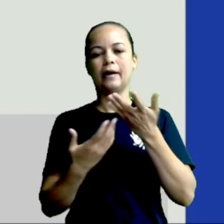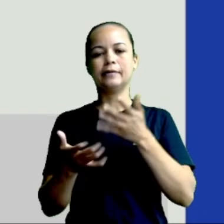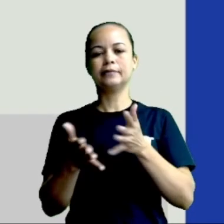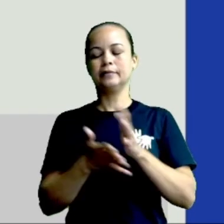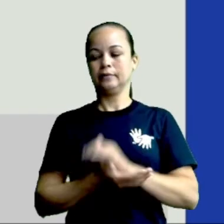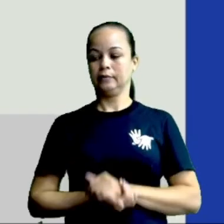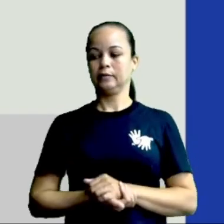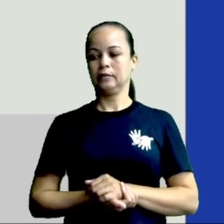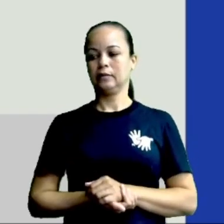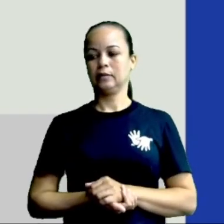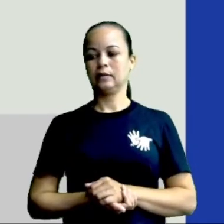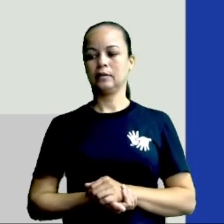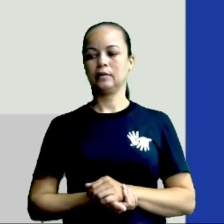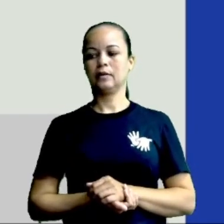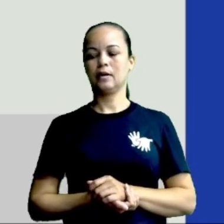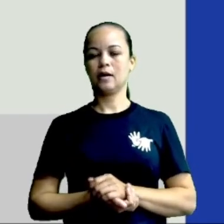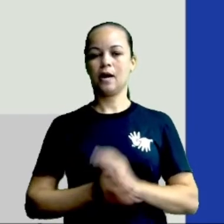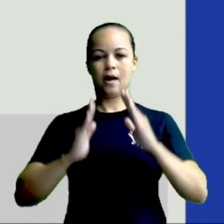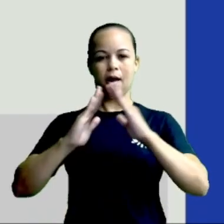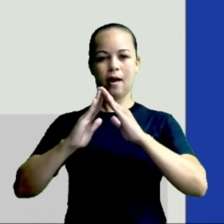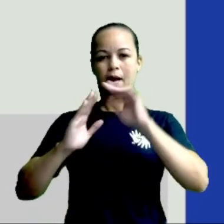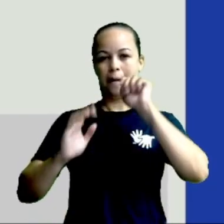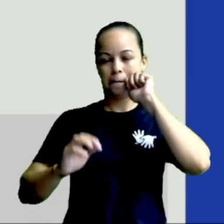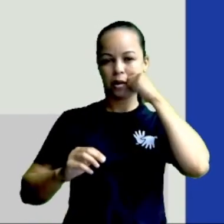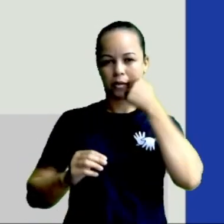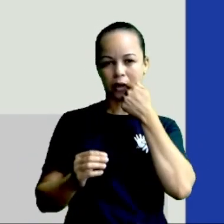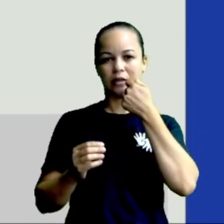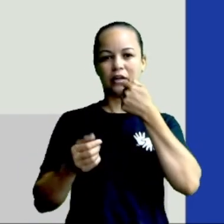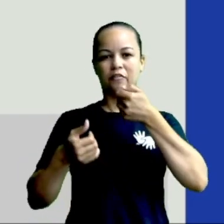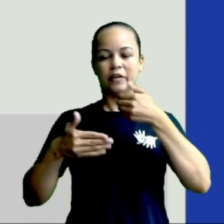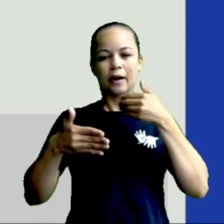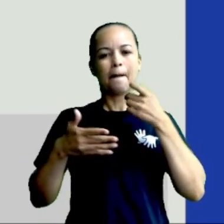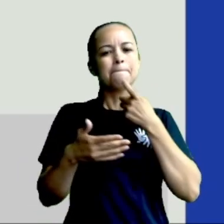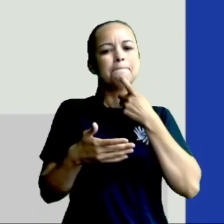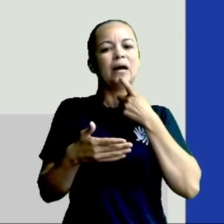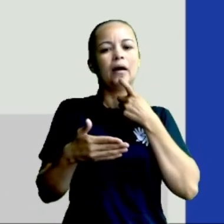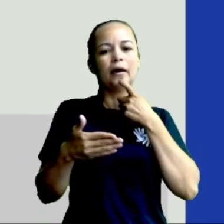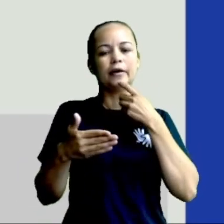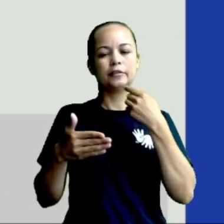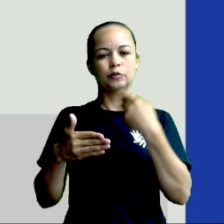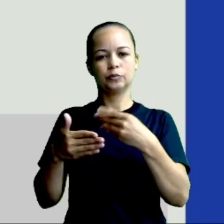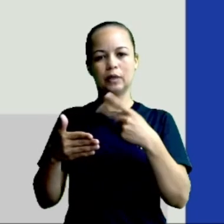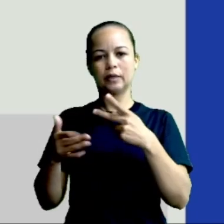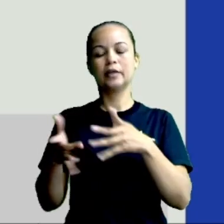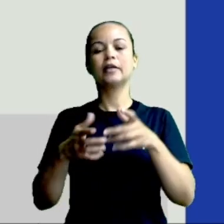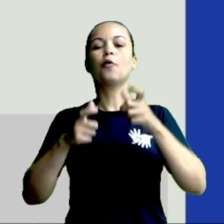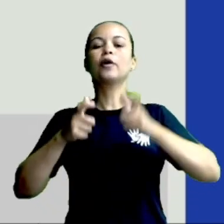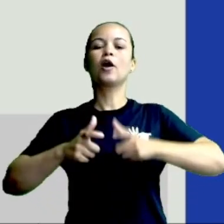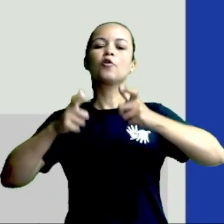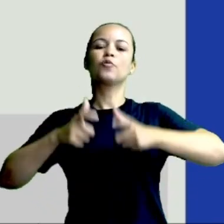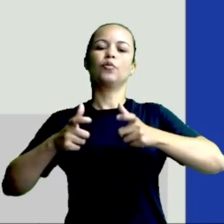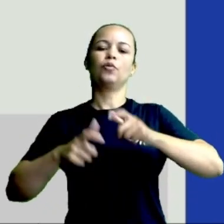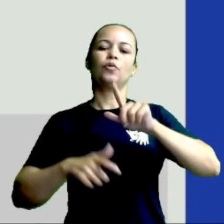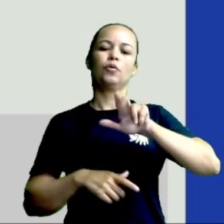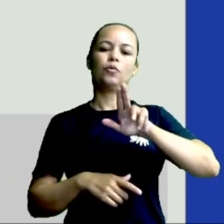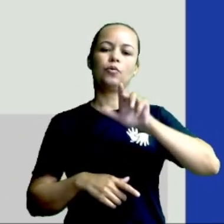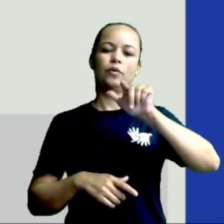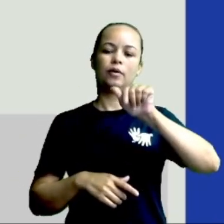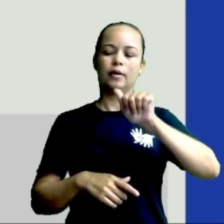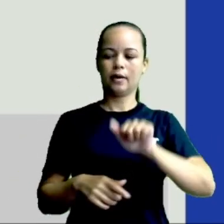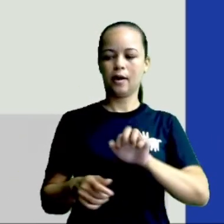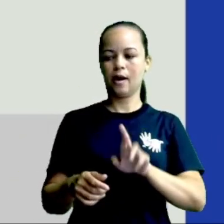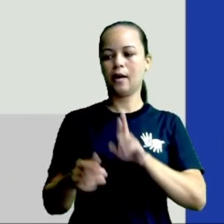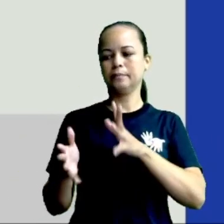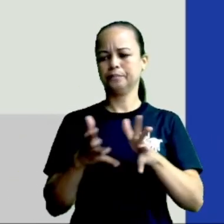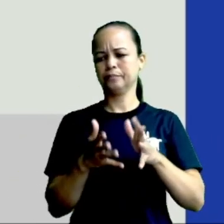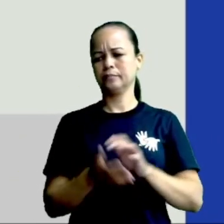né? A padaria fica perto daqui. Então, ó, isso, de lugar, perto. Raramente